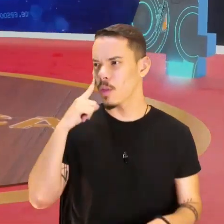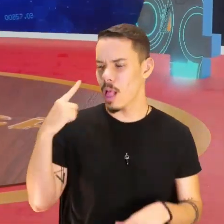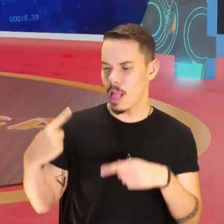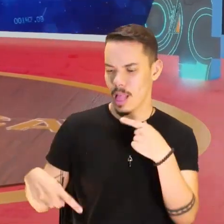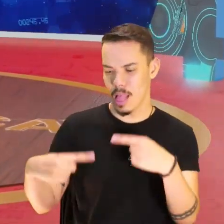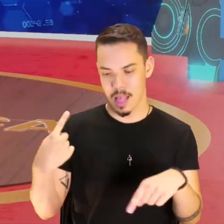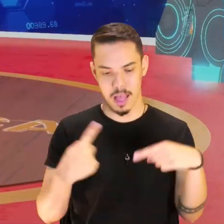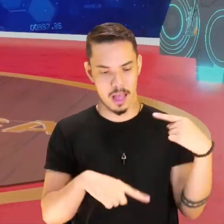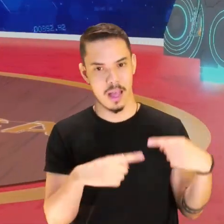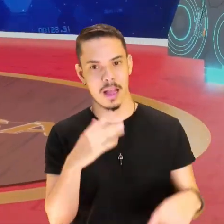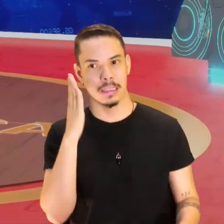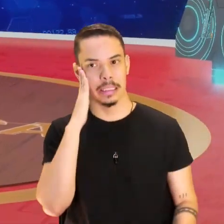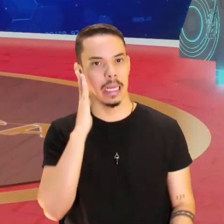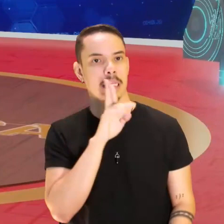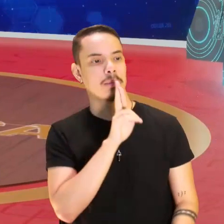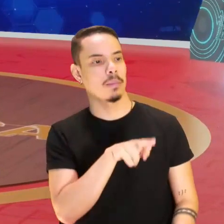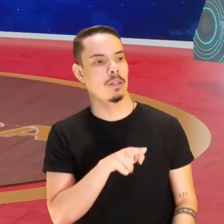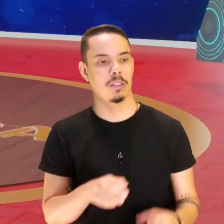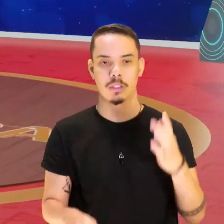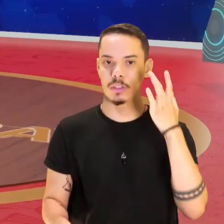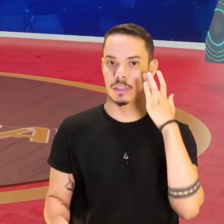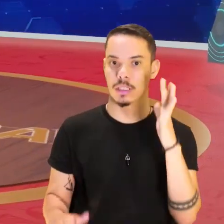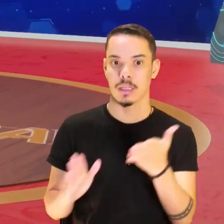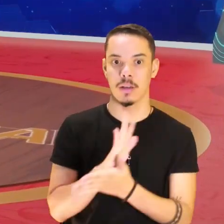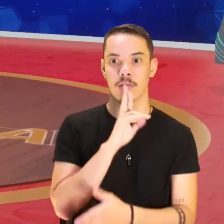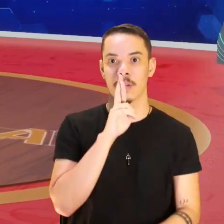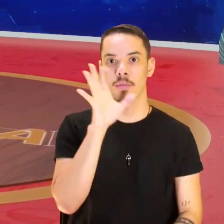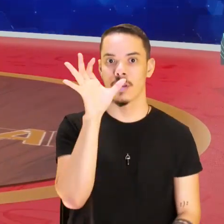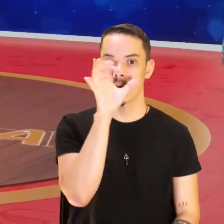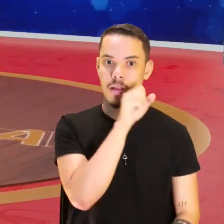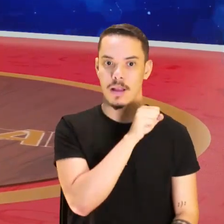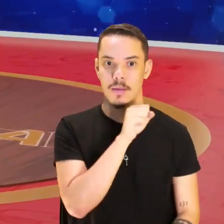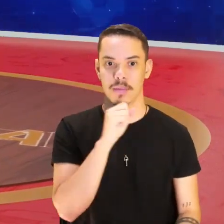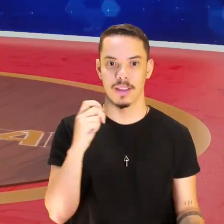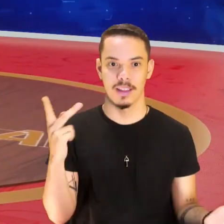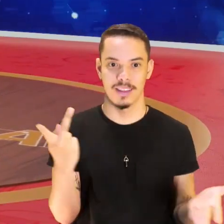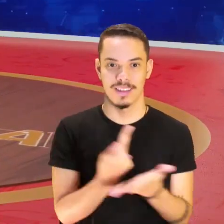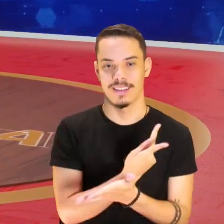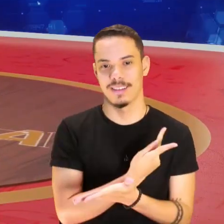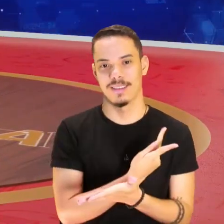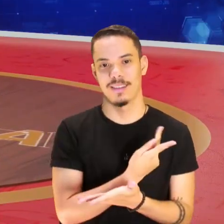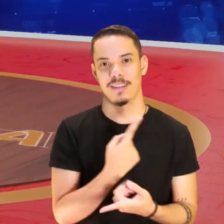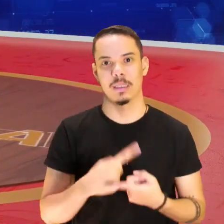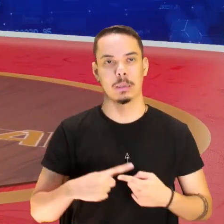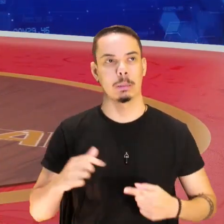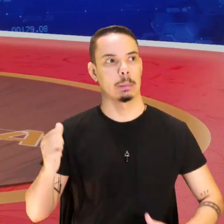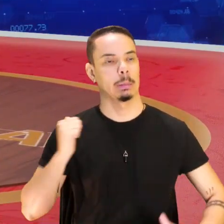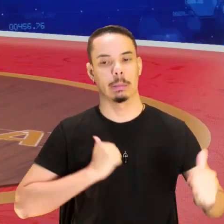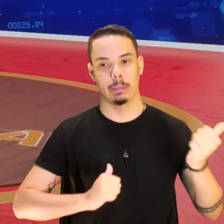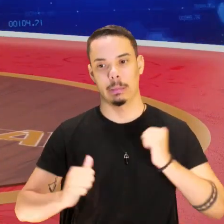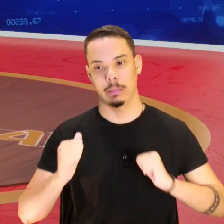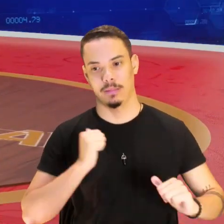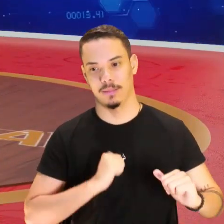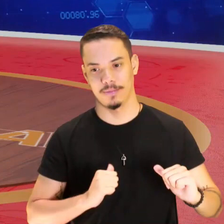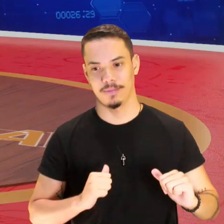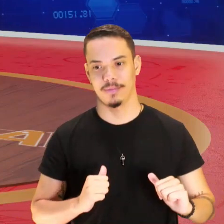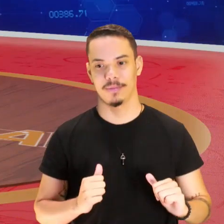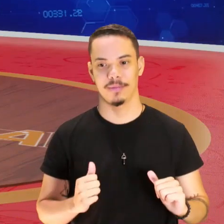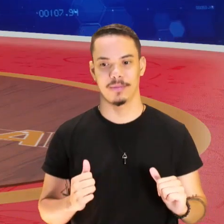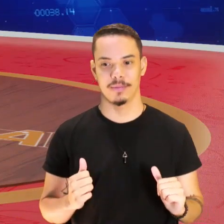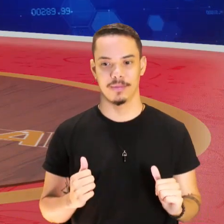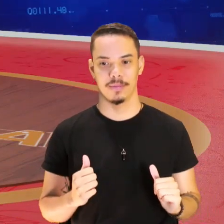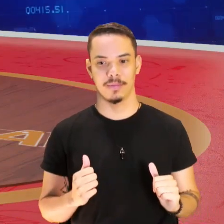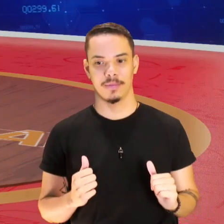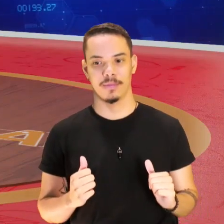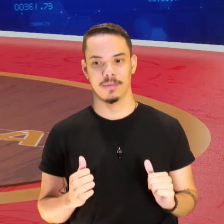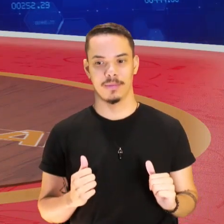classe, já sei. Tem uns que respondem às vezes muito rápido e errado, né? Porque são mais afobados, né? Ficam Mas